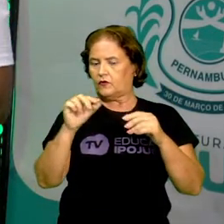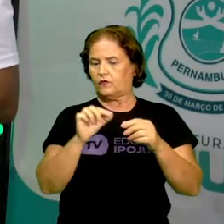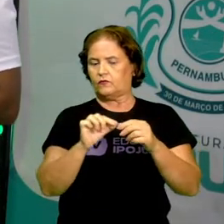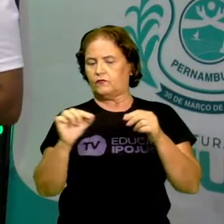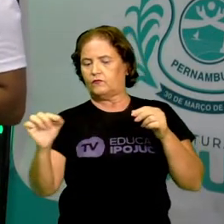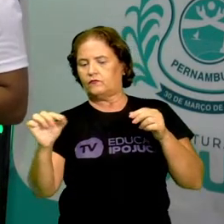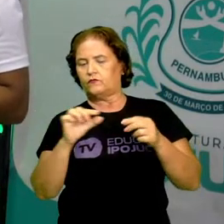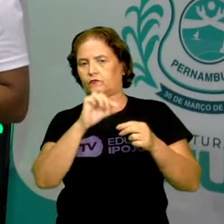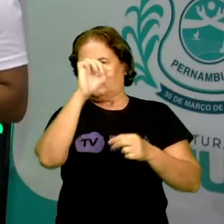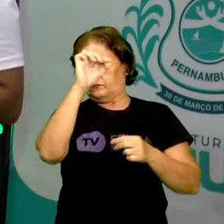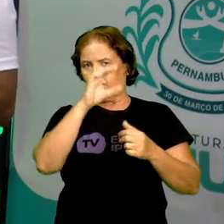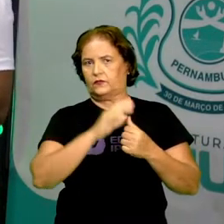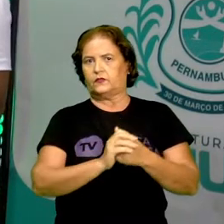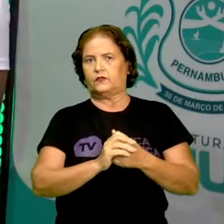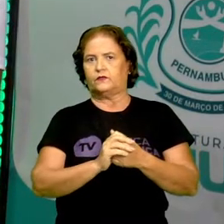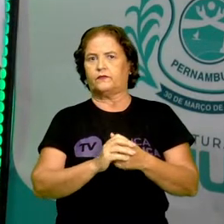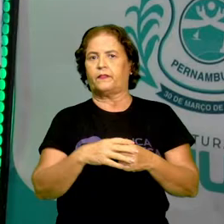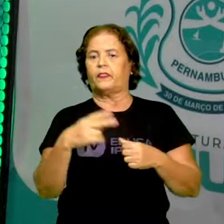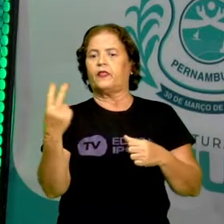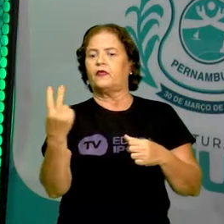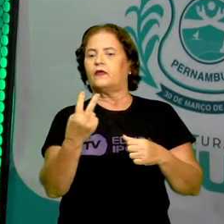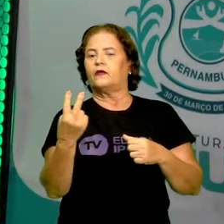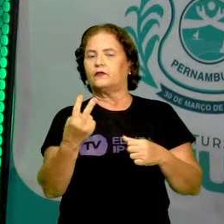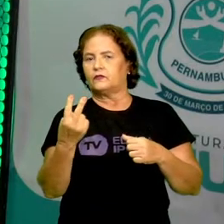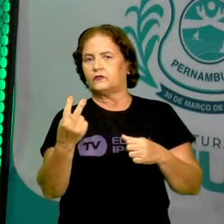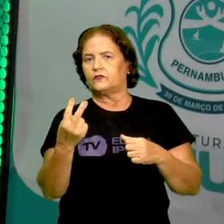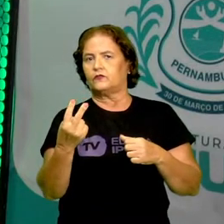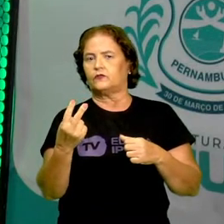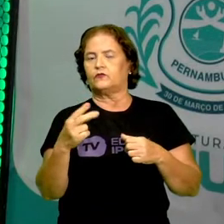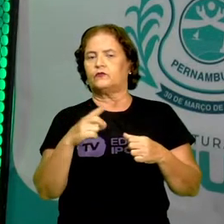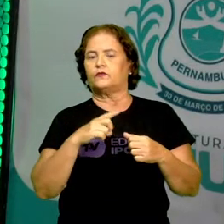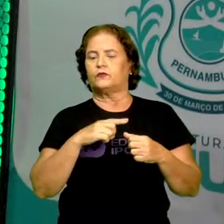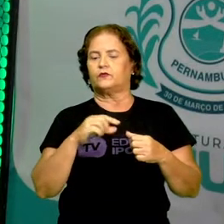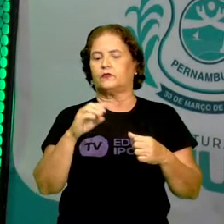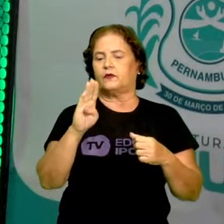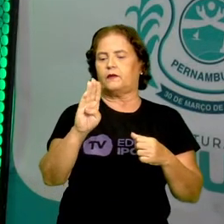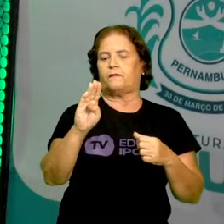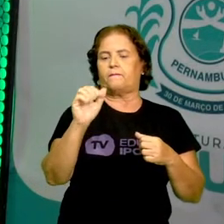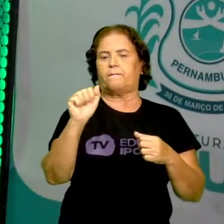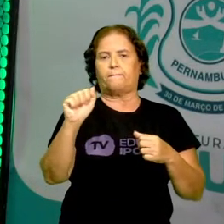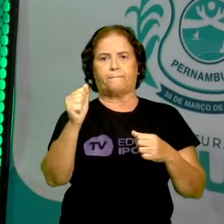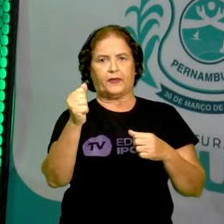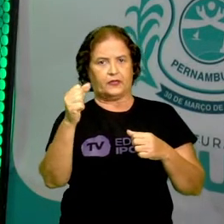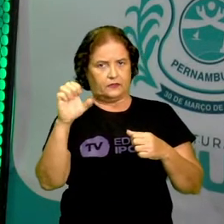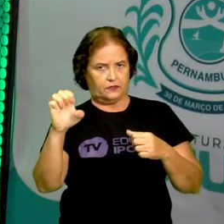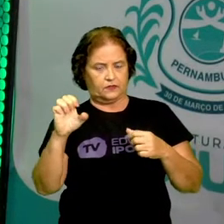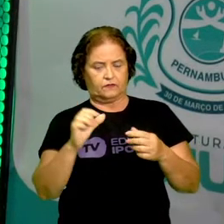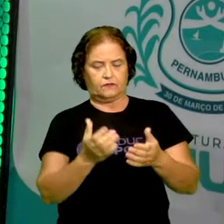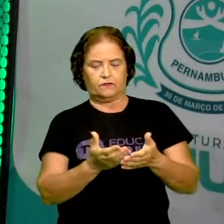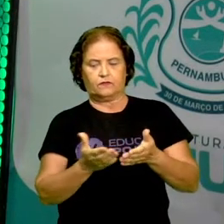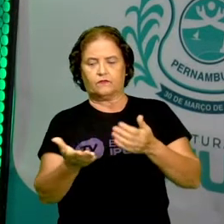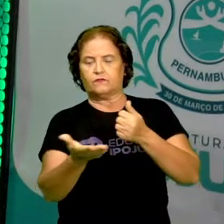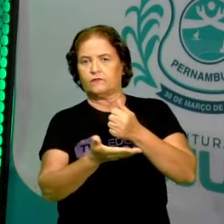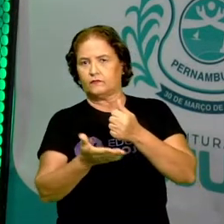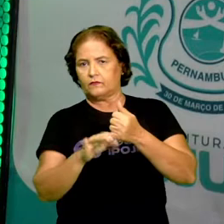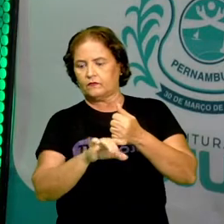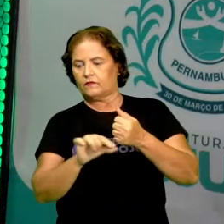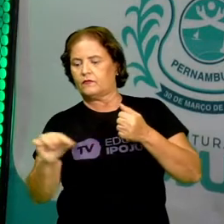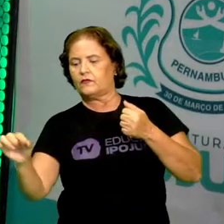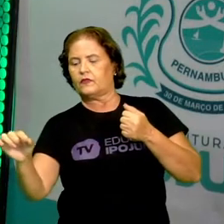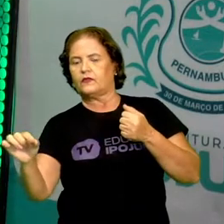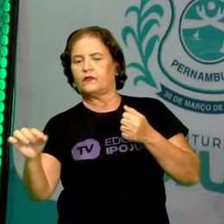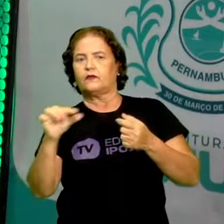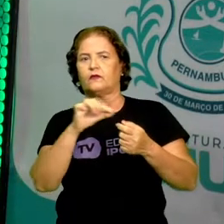A terceira figura, podemos também chamar de base e altura, ok? Para isso,